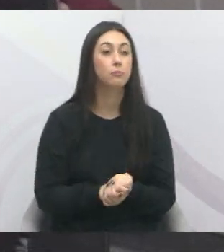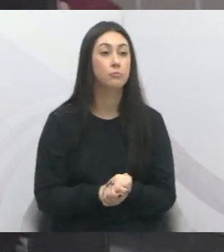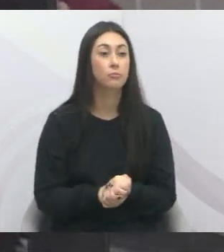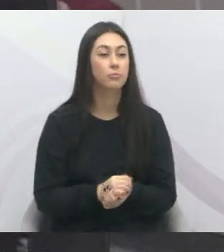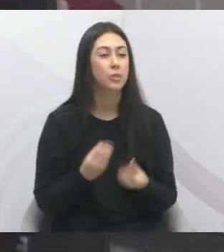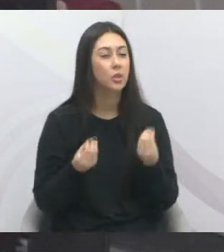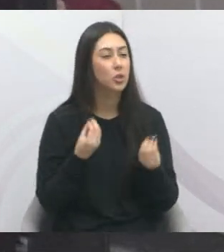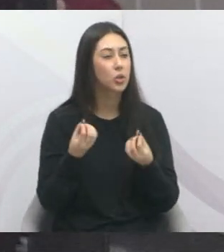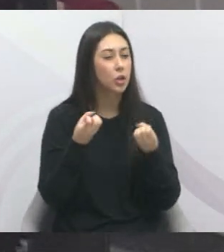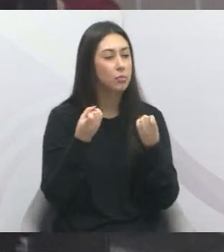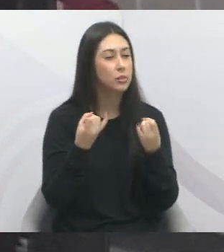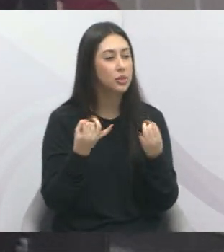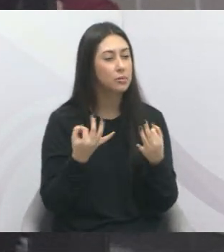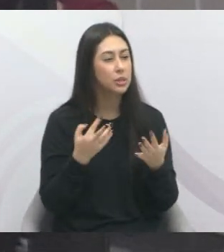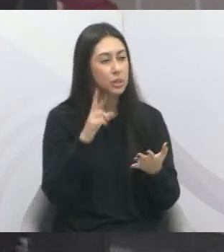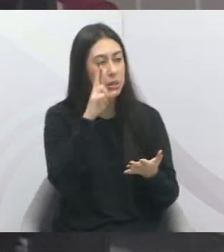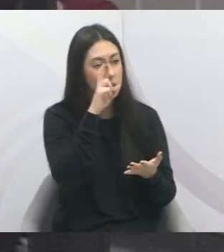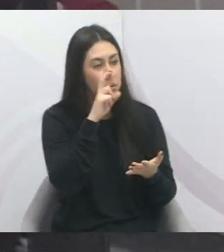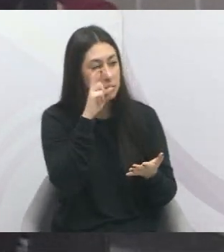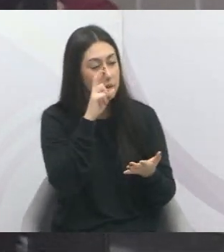como é que chama quando você avalia?